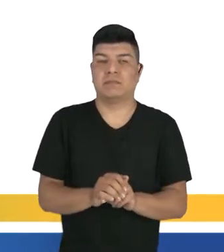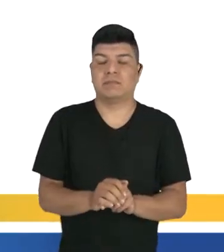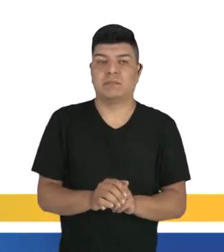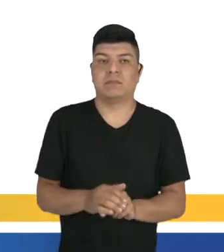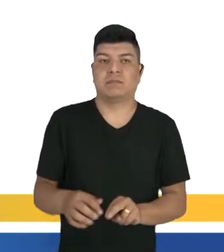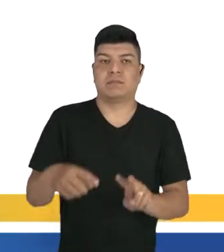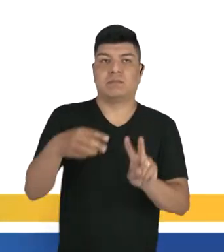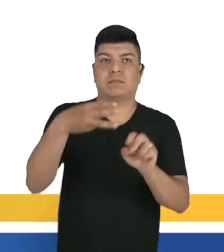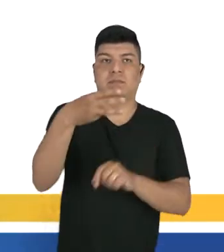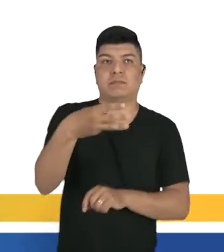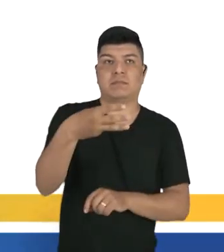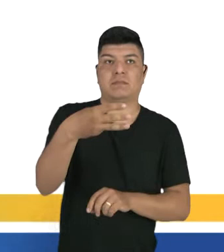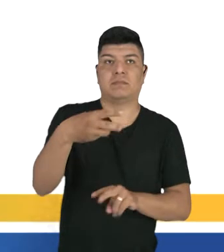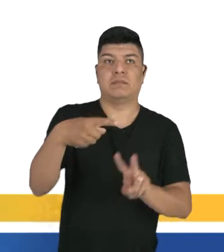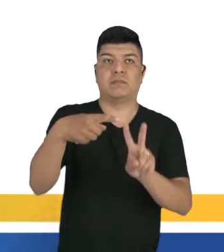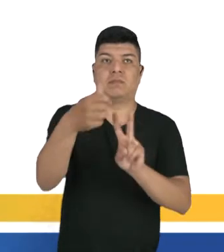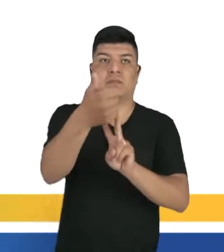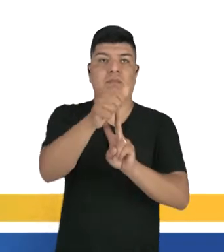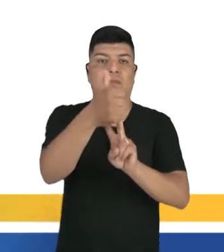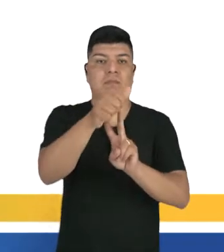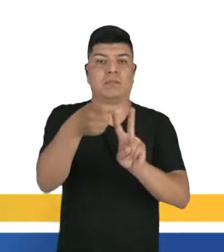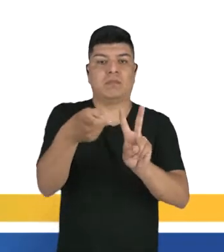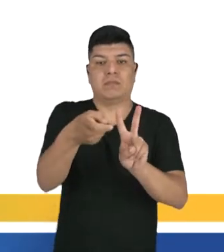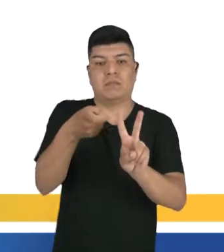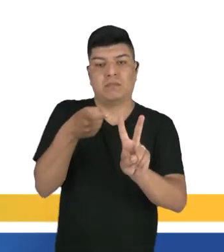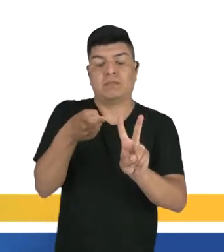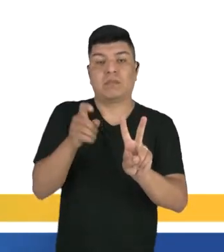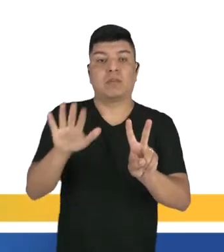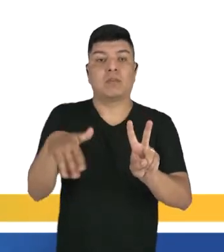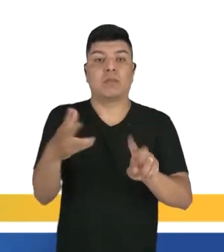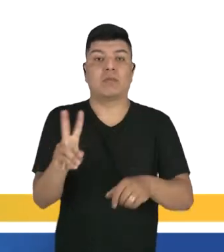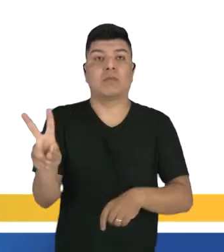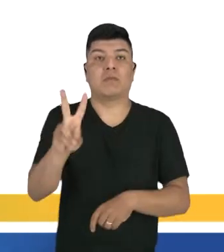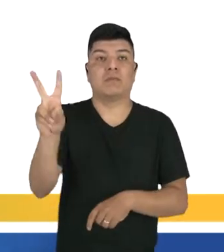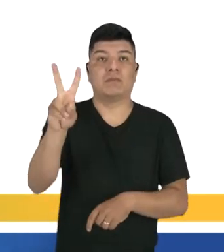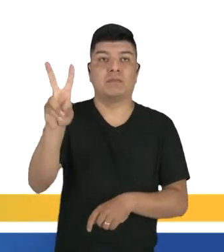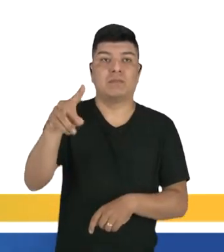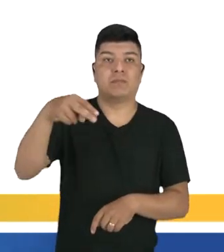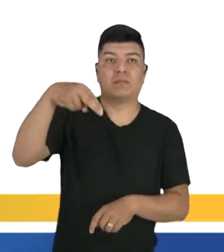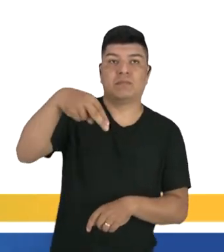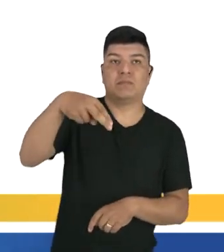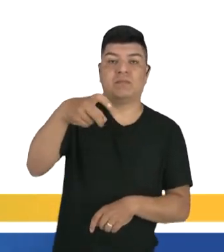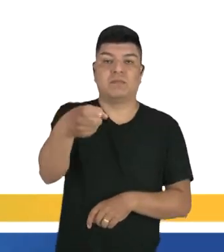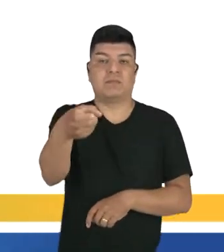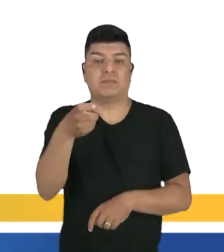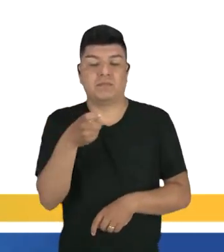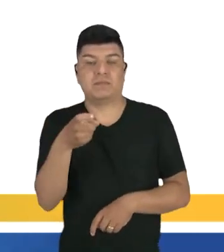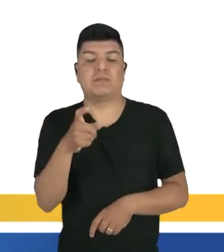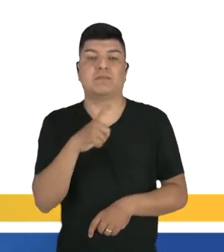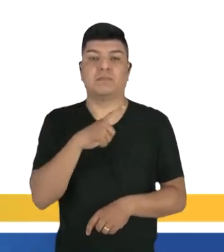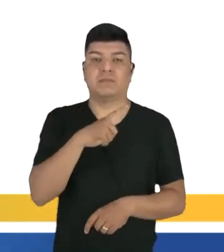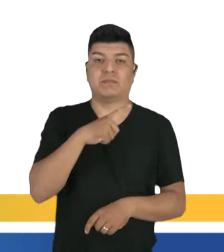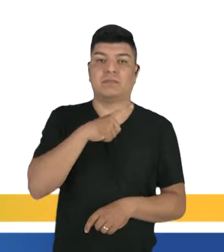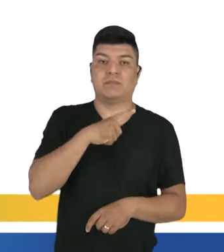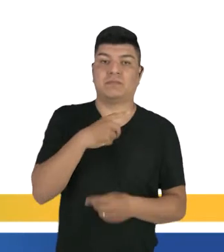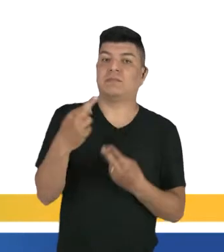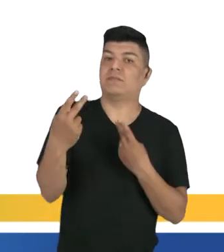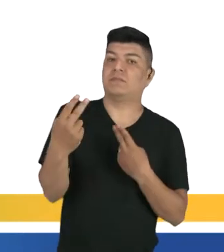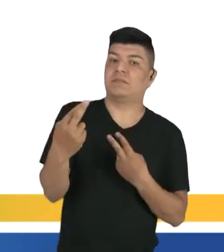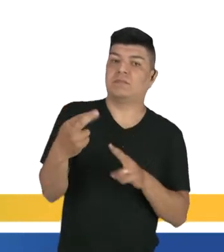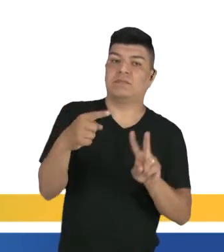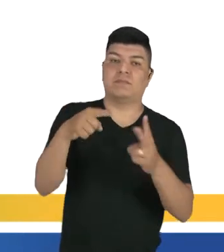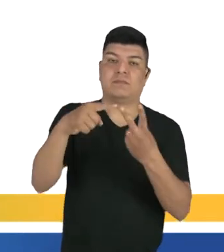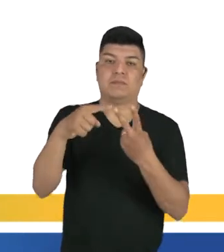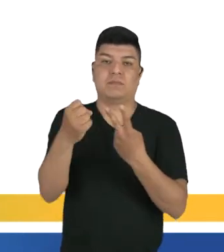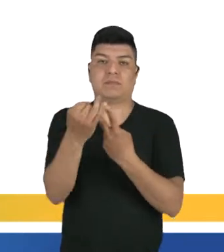décima primeira de x. Quais devem ser os valores de n e x para que se tenha um par de